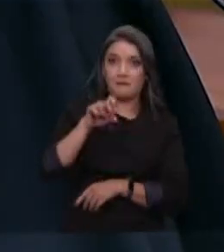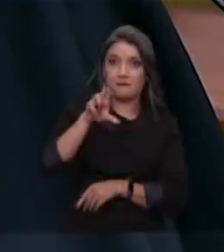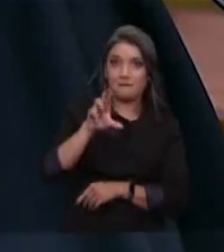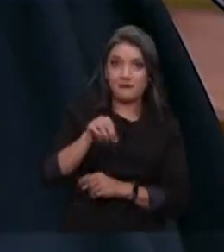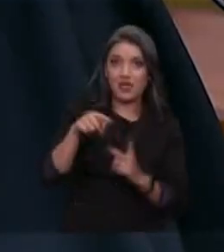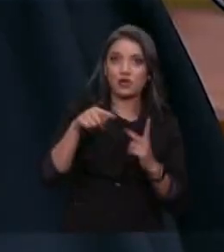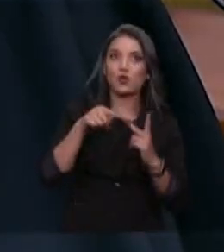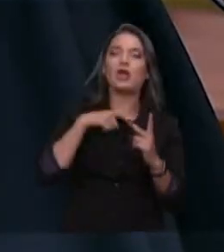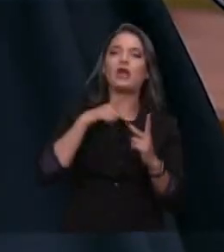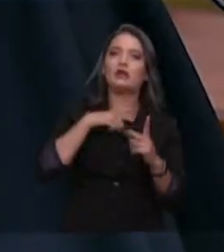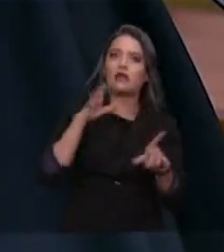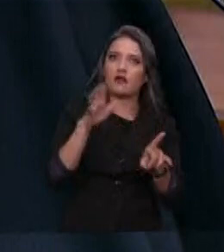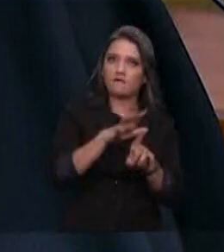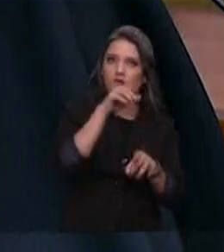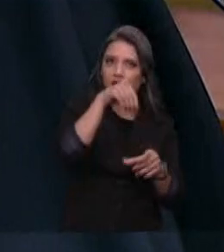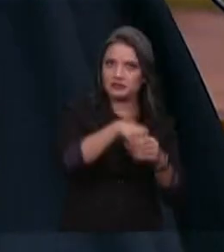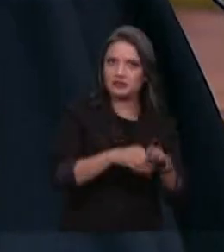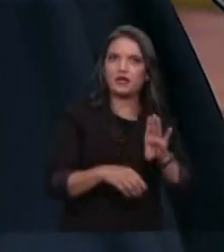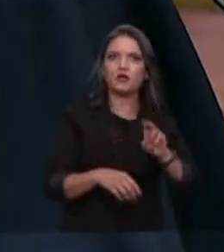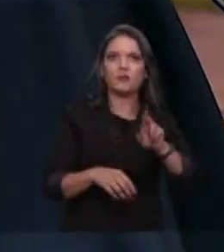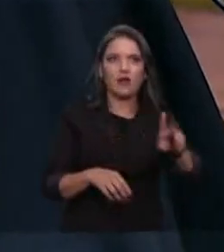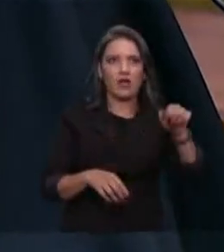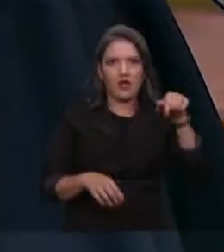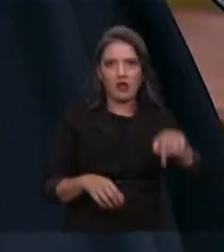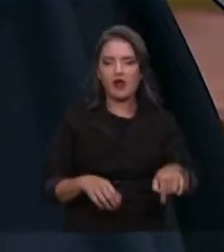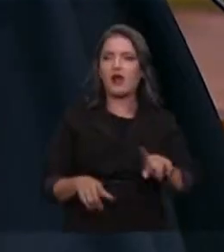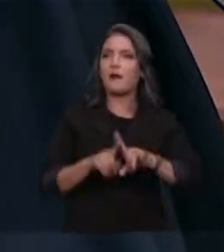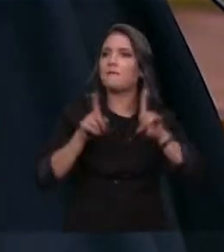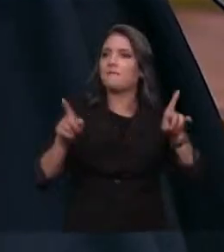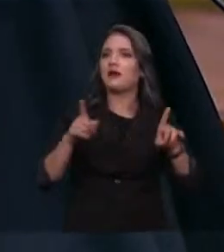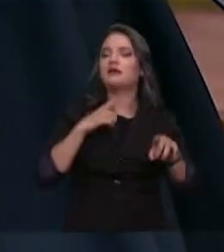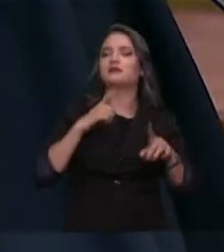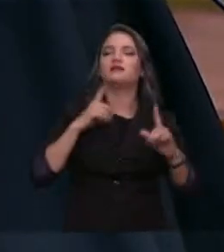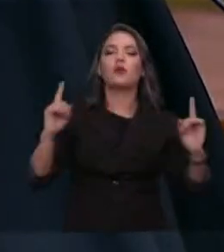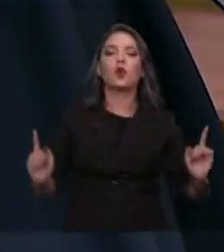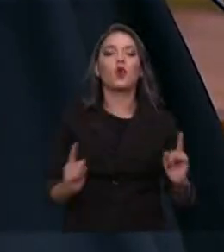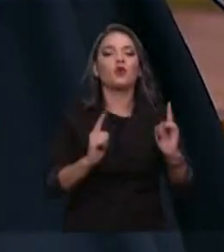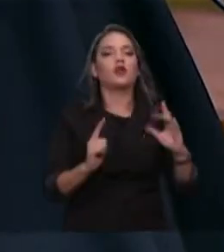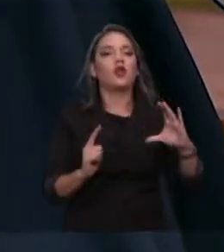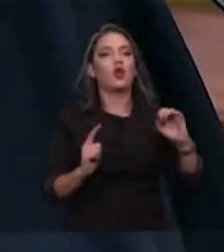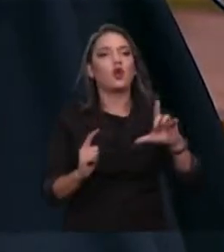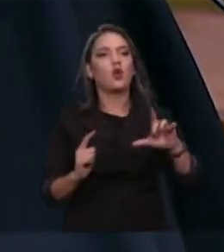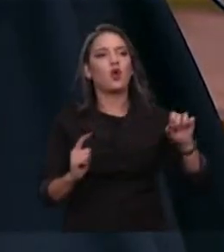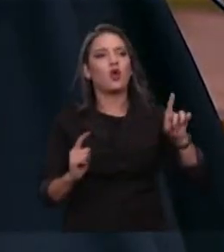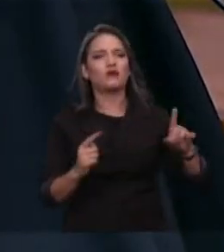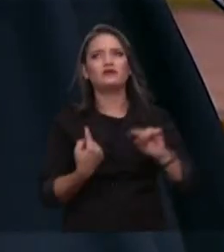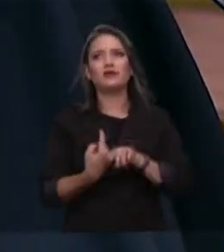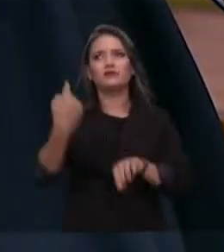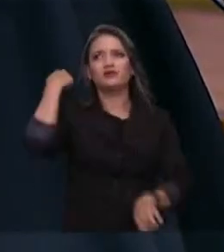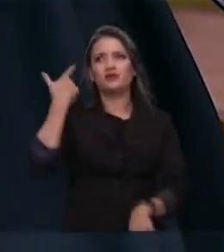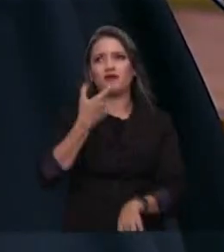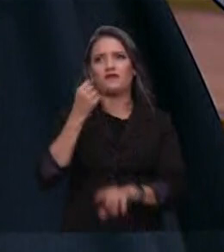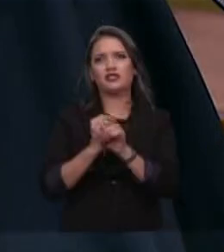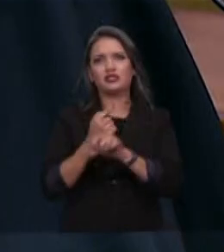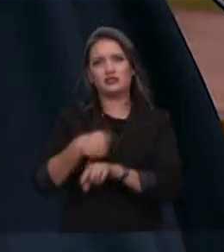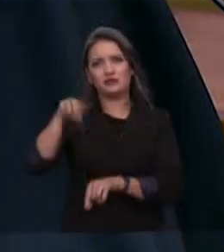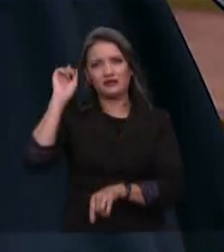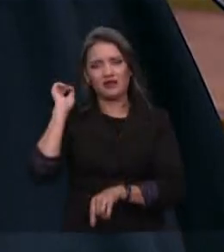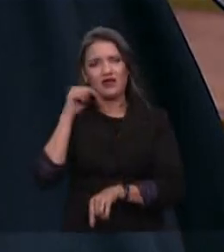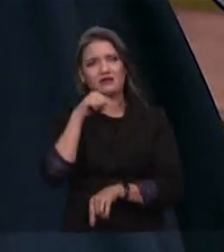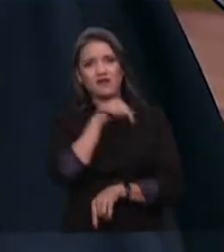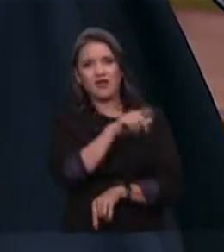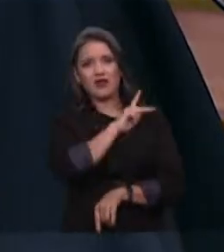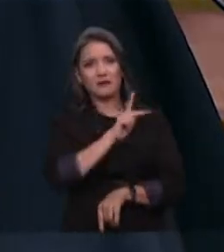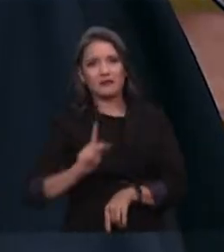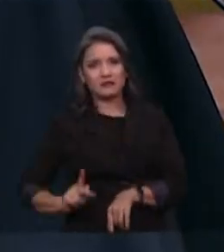Fernando Afonso Collor de Mello e outros. Que só teve com Collor uma vez, quando ele era presidente da República, numa ocasião em que visitou a Bacia